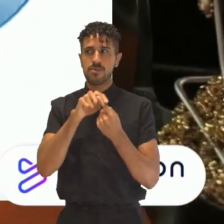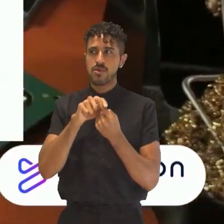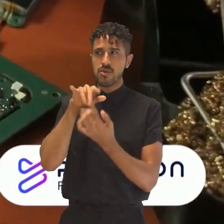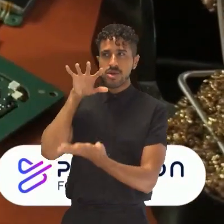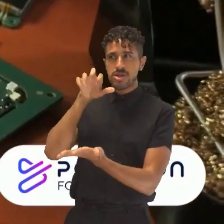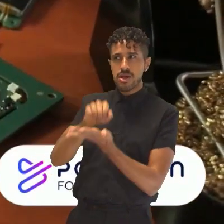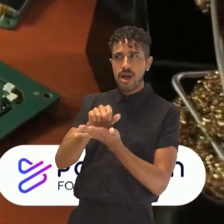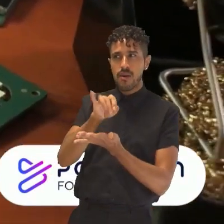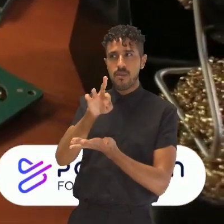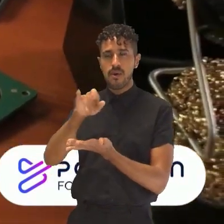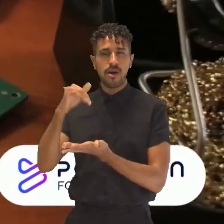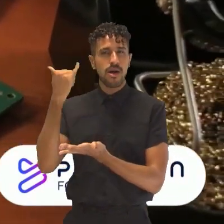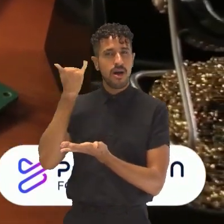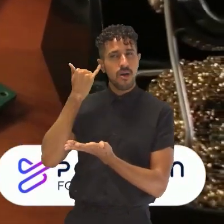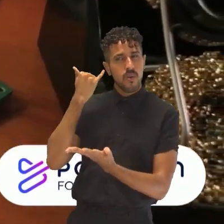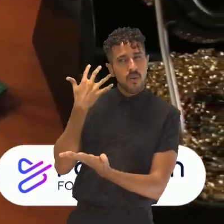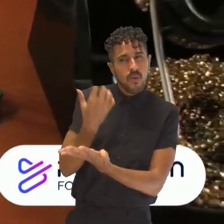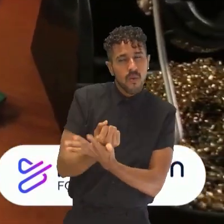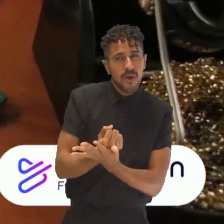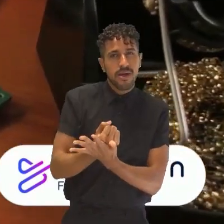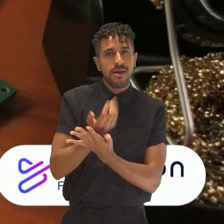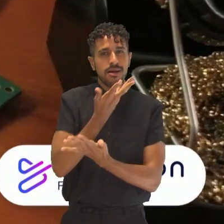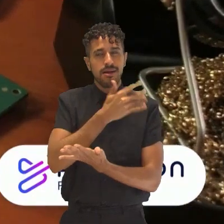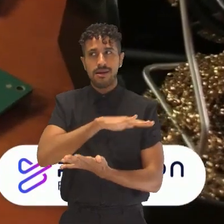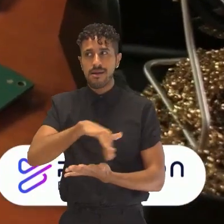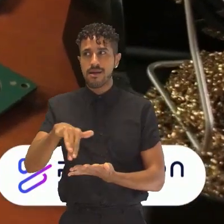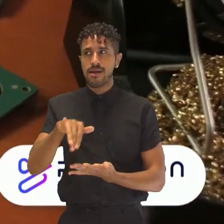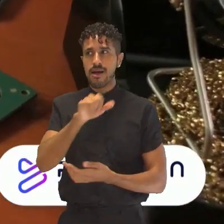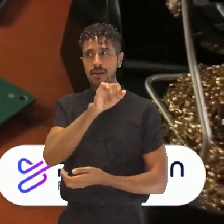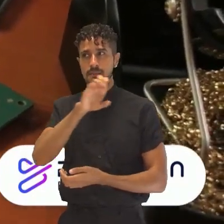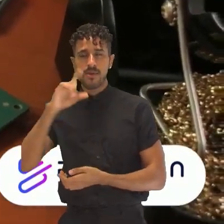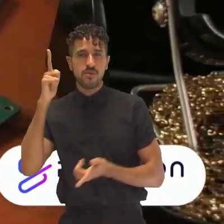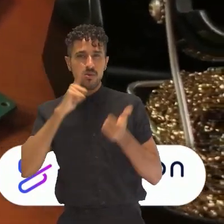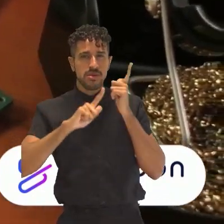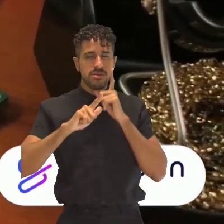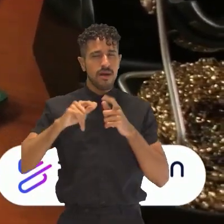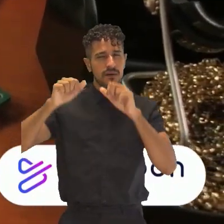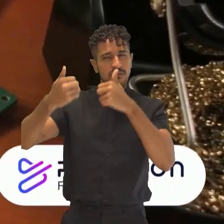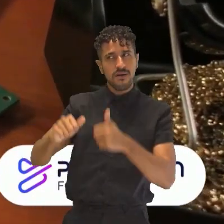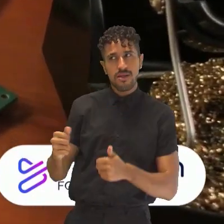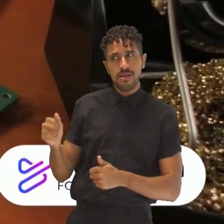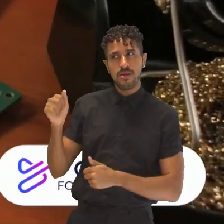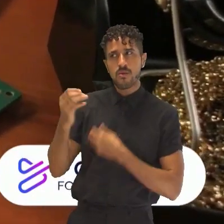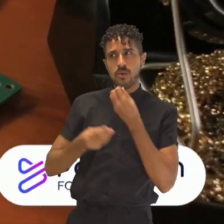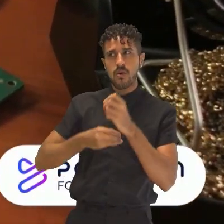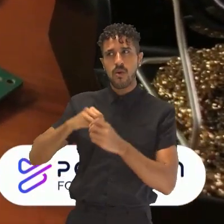as amostras de áudio de crianças na idade de alfabetização, para aferir a fluência em leitura.